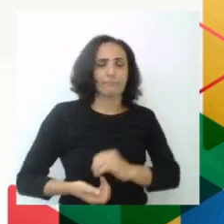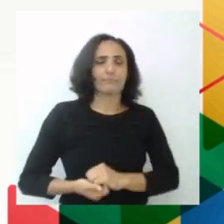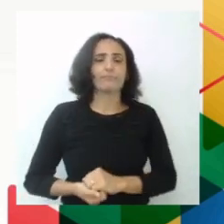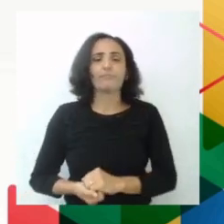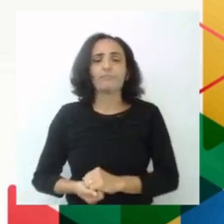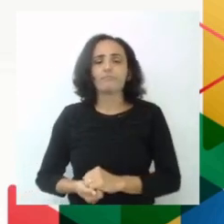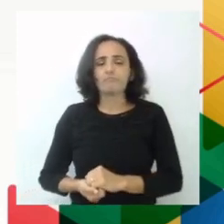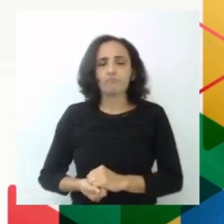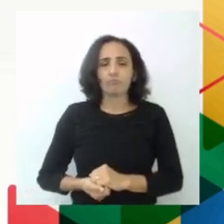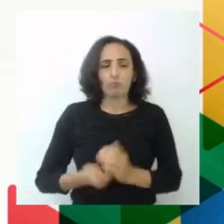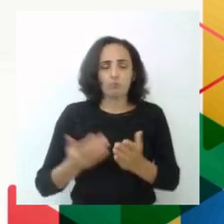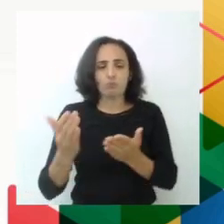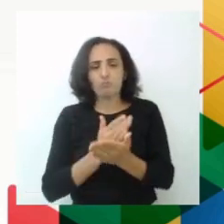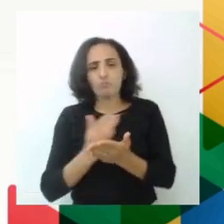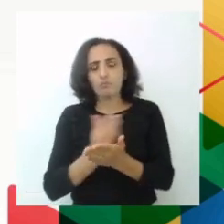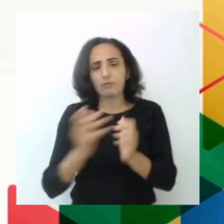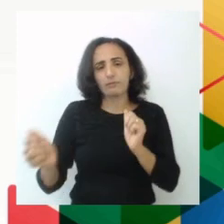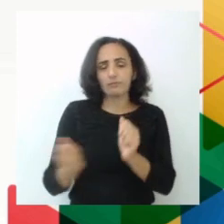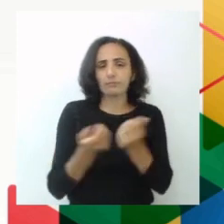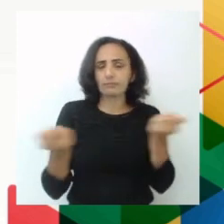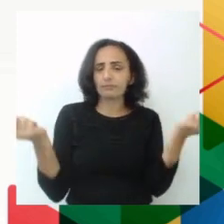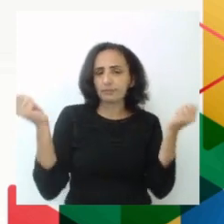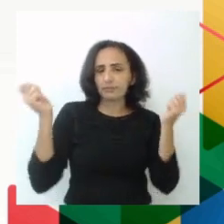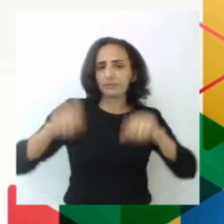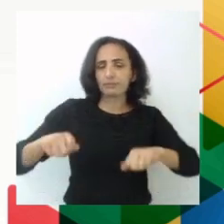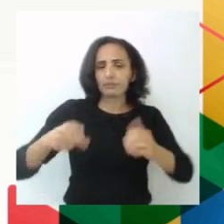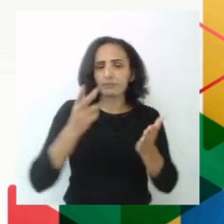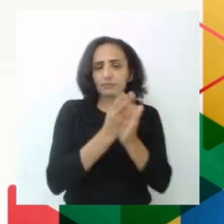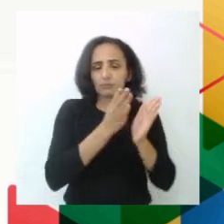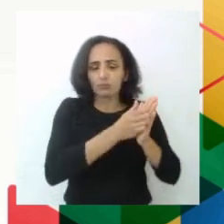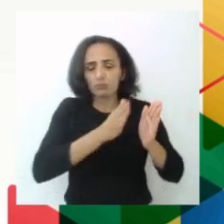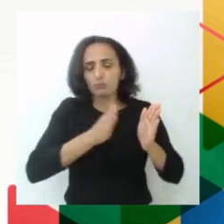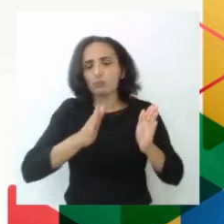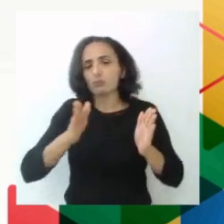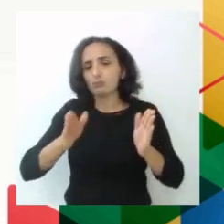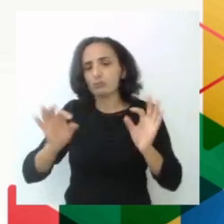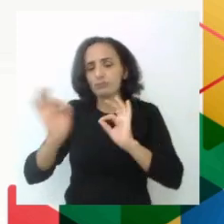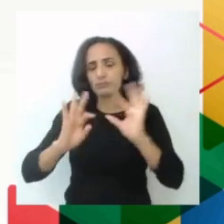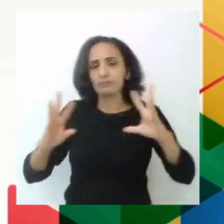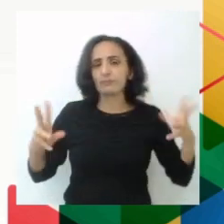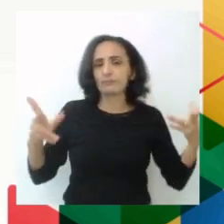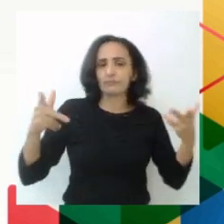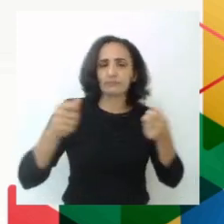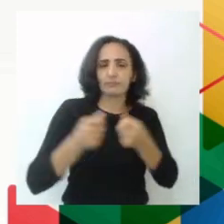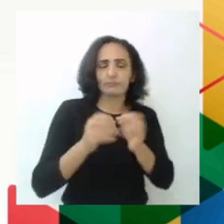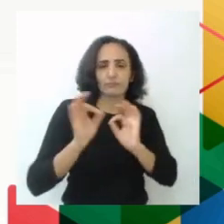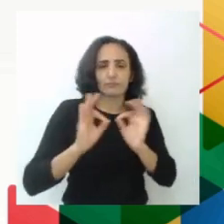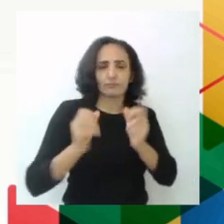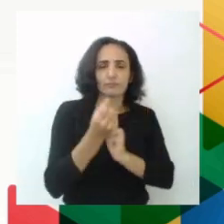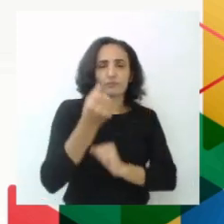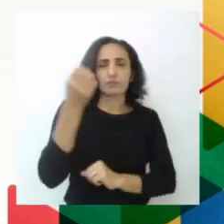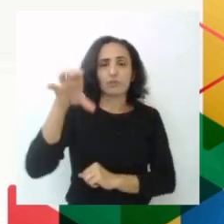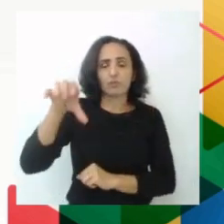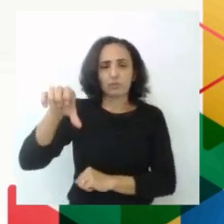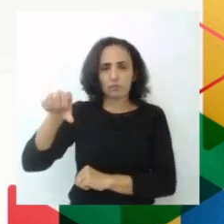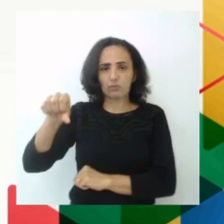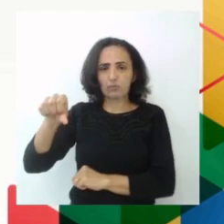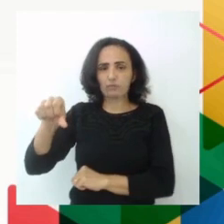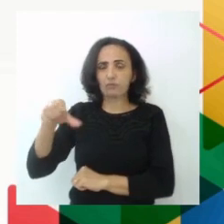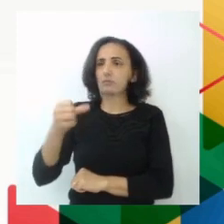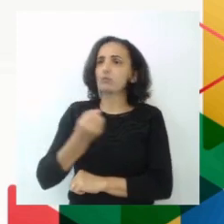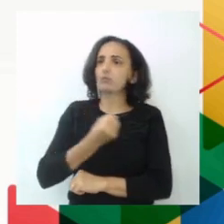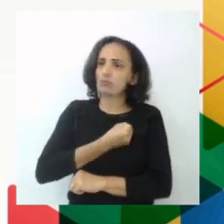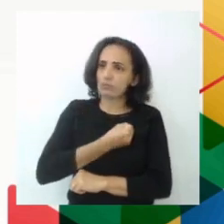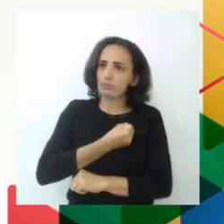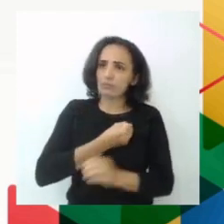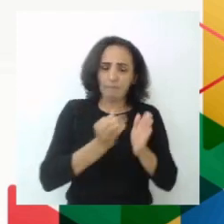E os elementos disponíveis são de 1 a 9. De 1 a 9 você tem 9 elementos. Né?